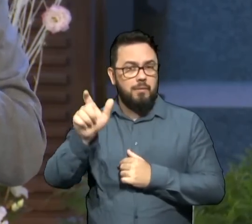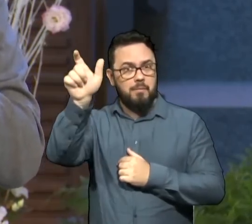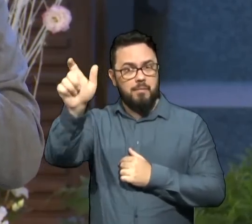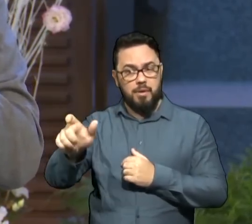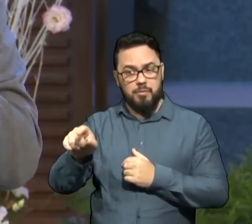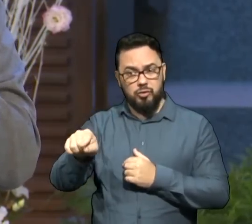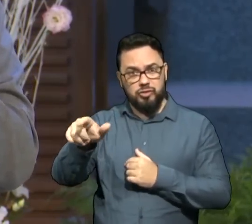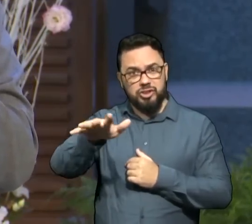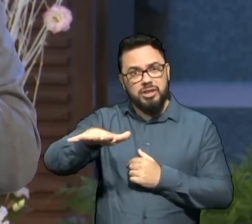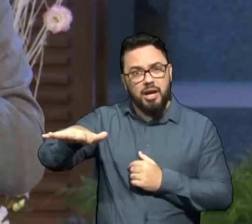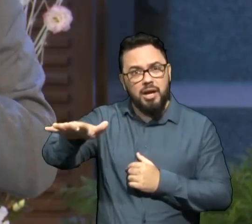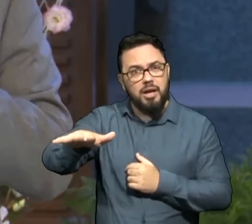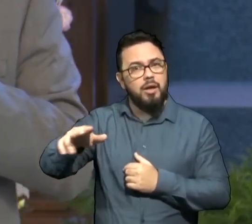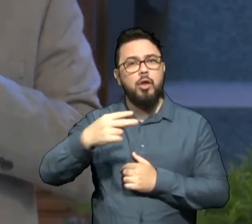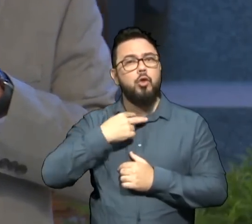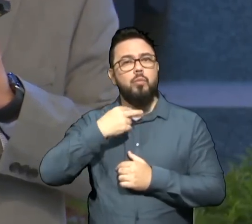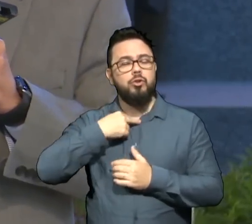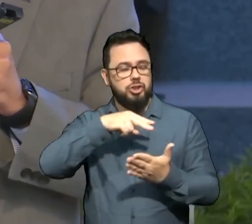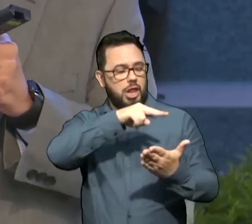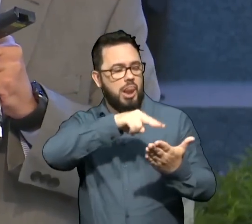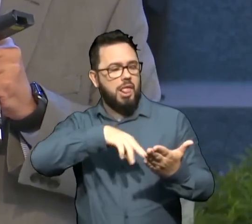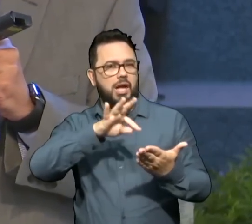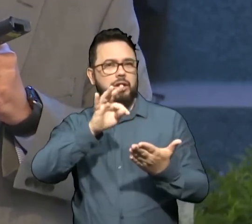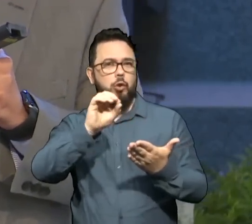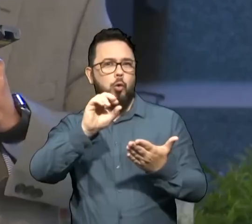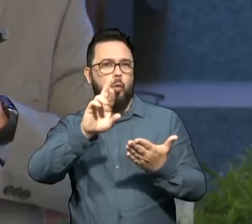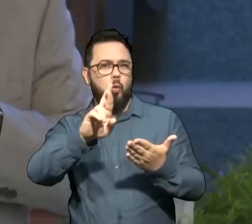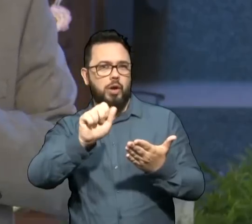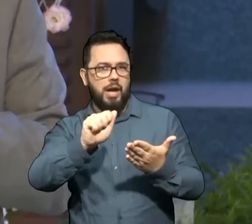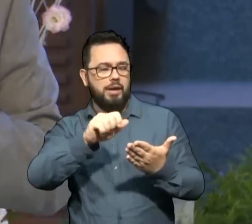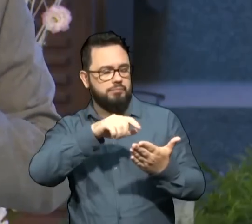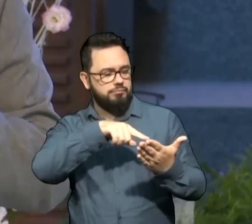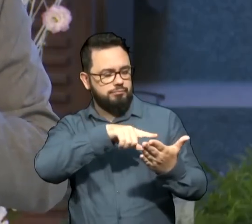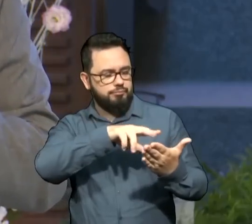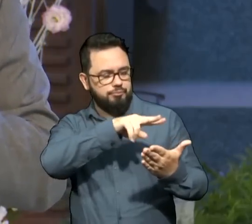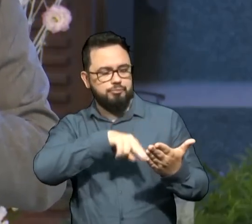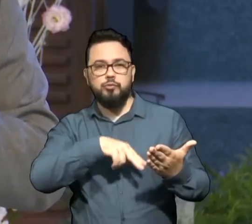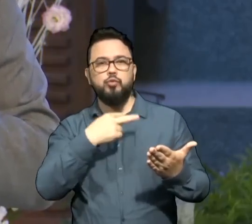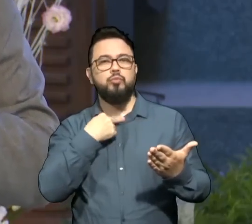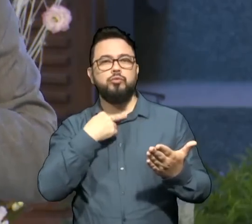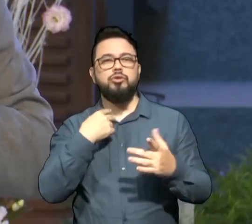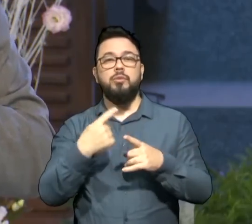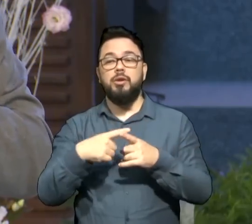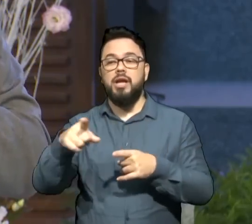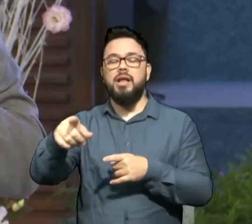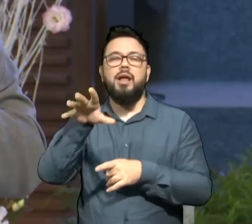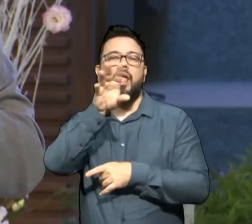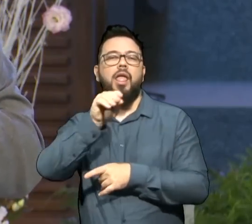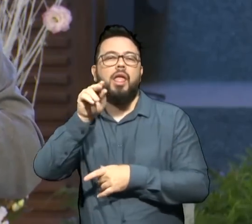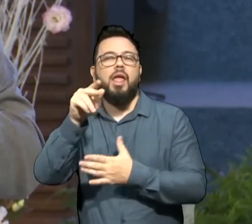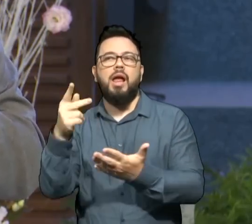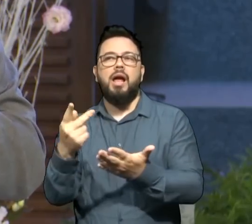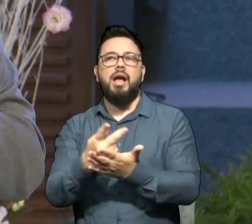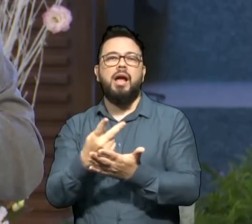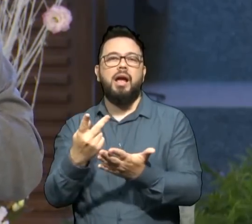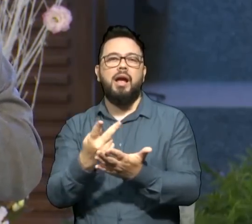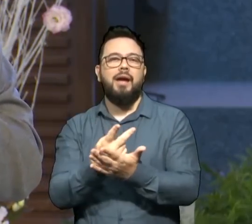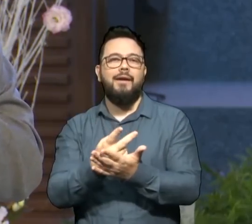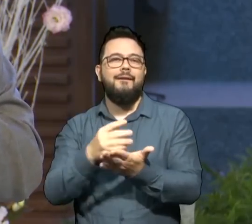jamais ler a Torá numa sinagoga porque a pronúncia dele iria eh